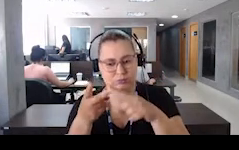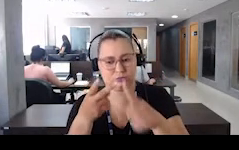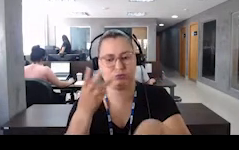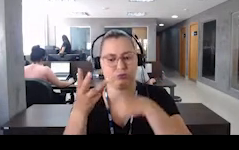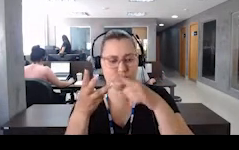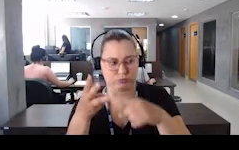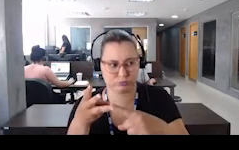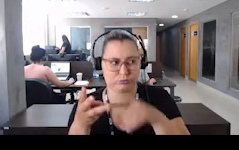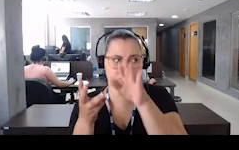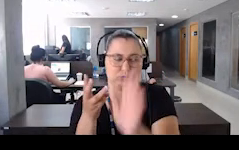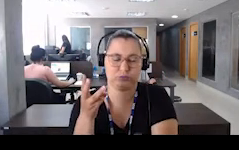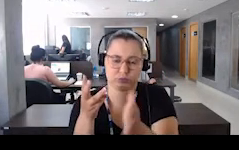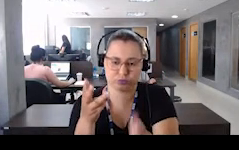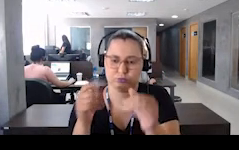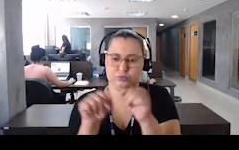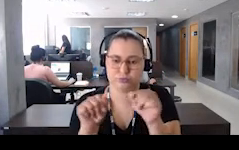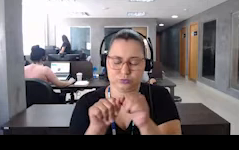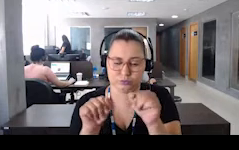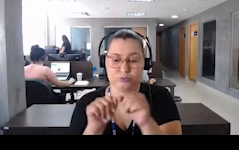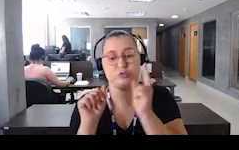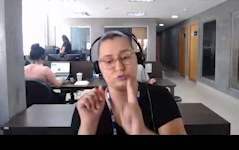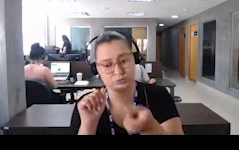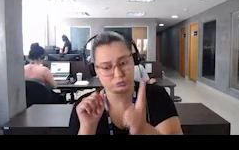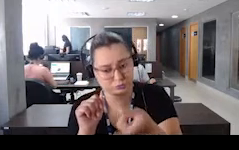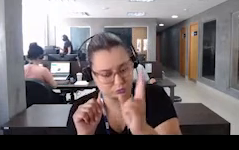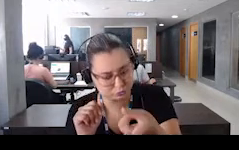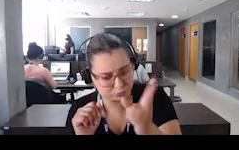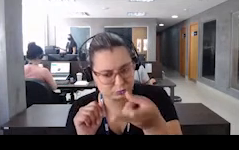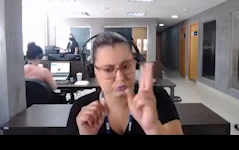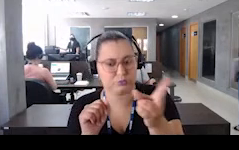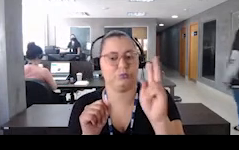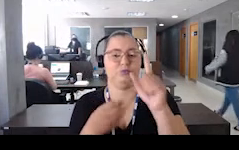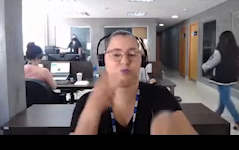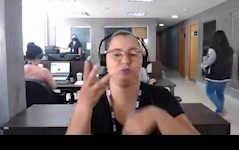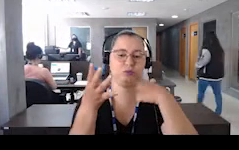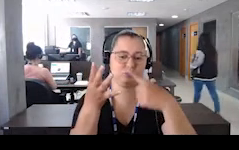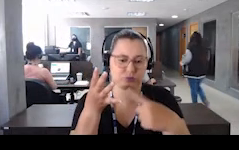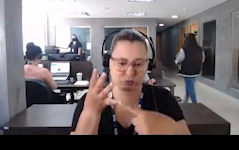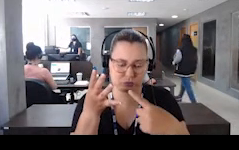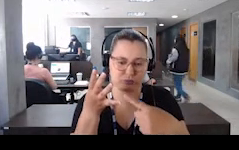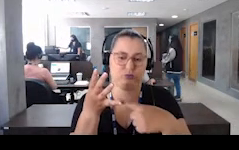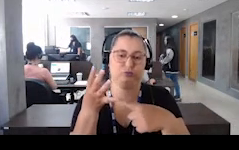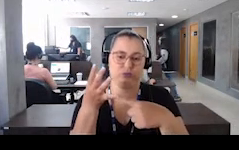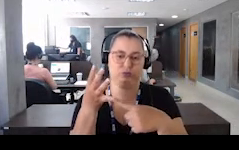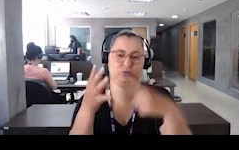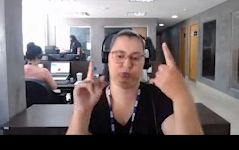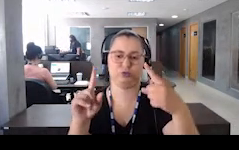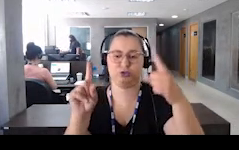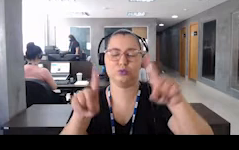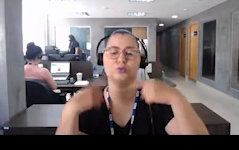etapa 2 e a etapa 3. Aí hoje a gente vai dar continuidade aqui a partir da etapa 4, né, do desafio